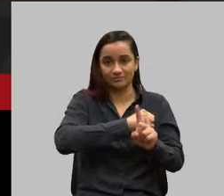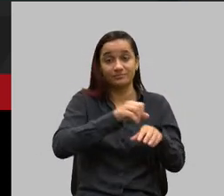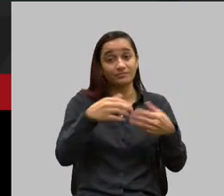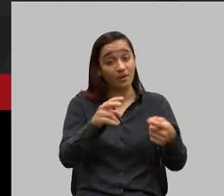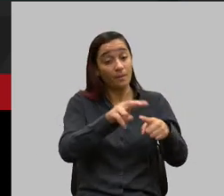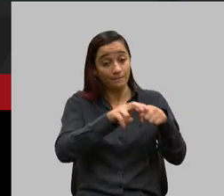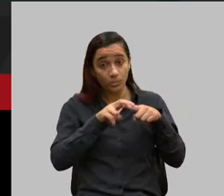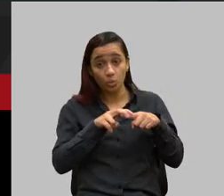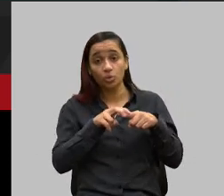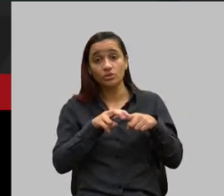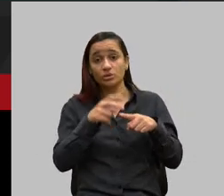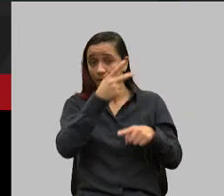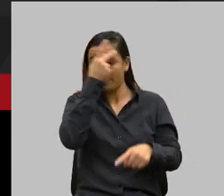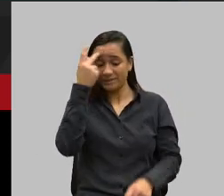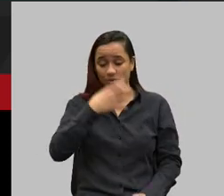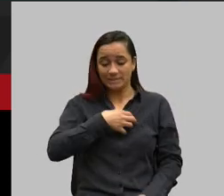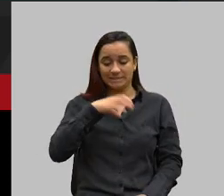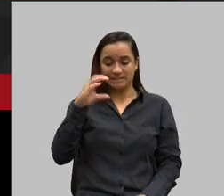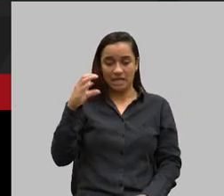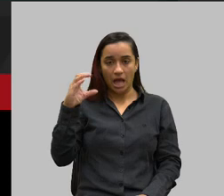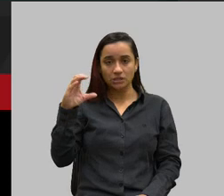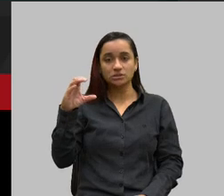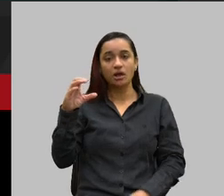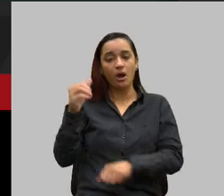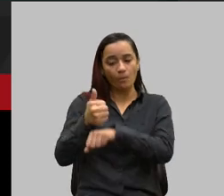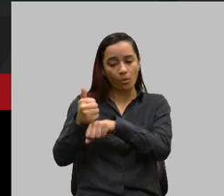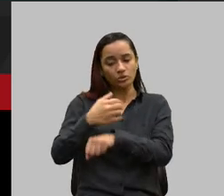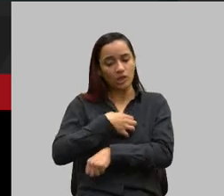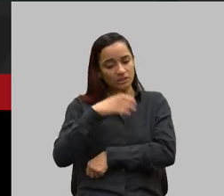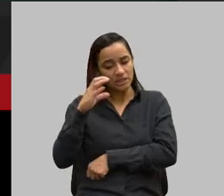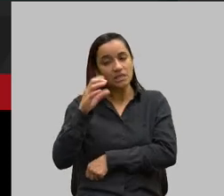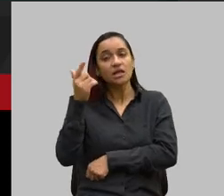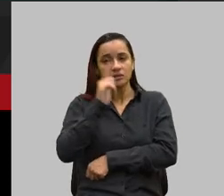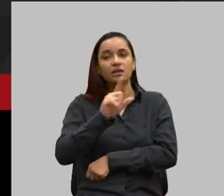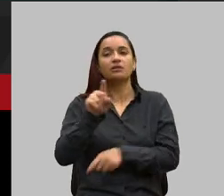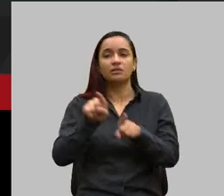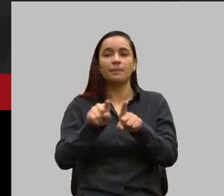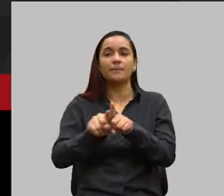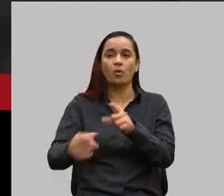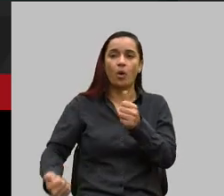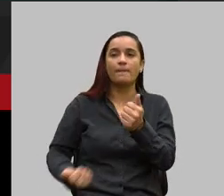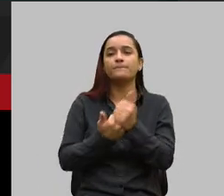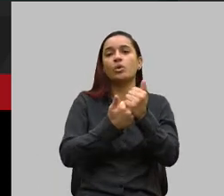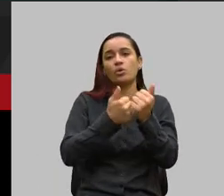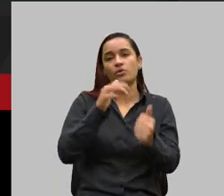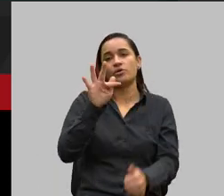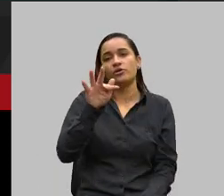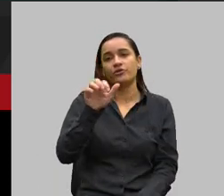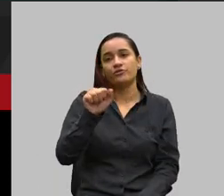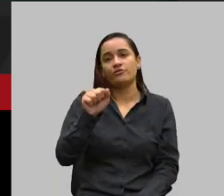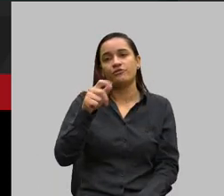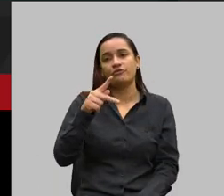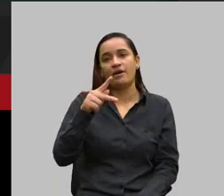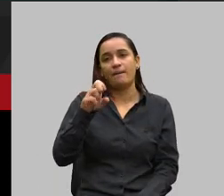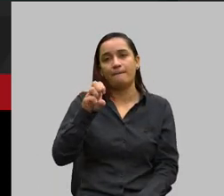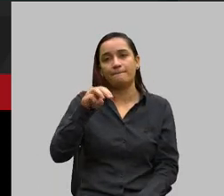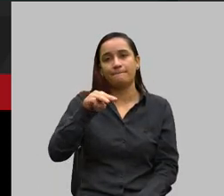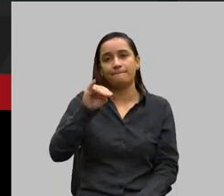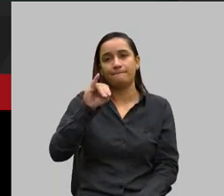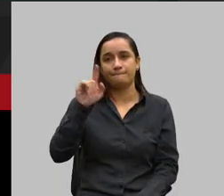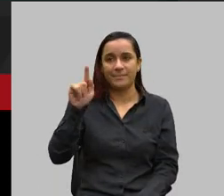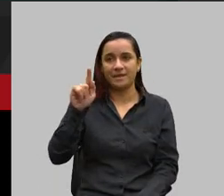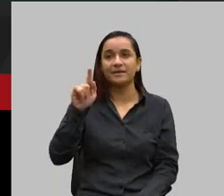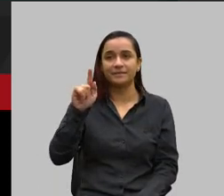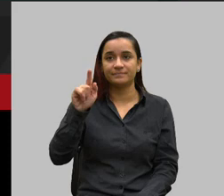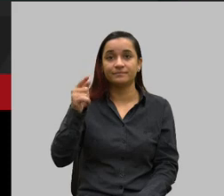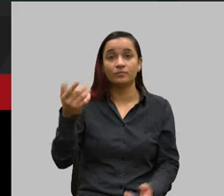empreendedor terá também uma apoio da fapemig nós queremos que hoje em dia